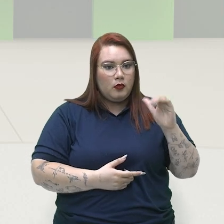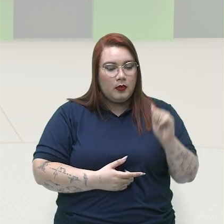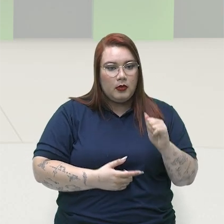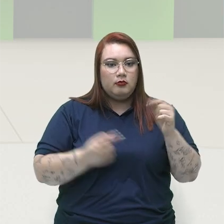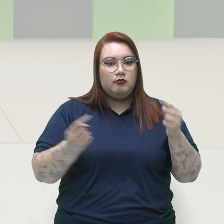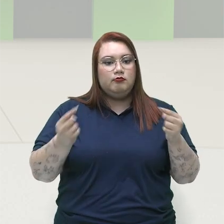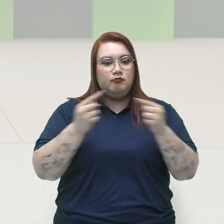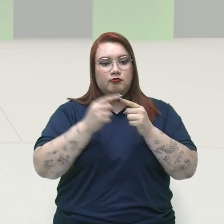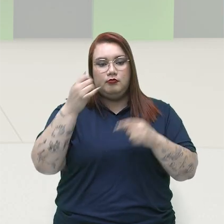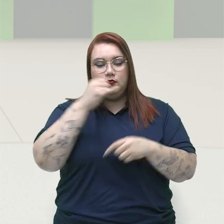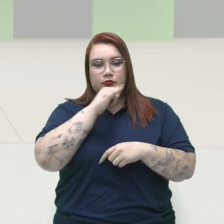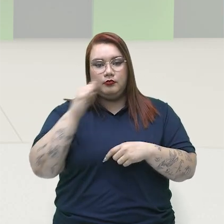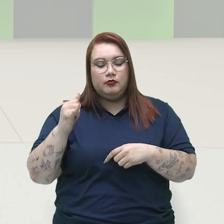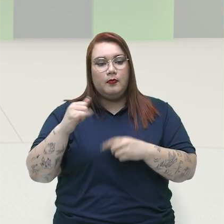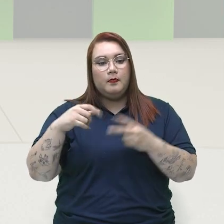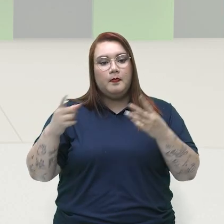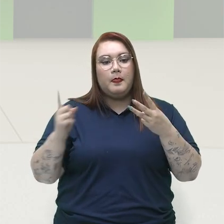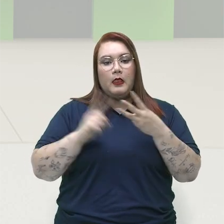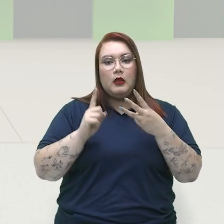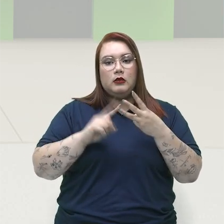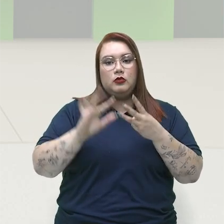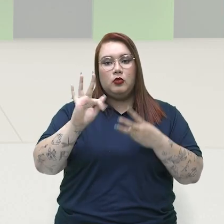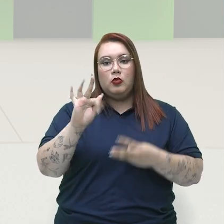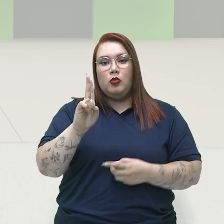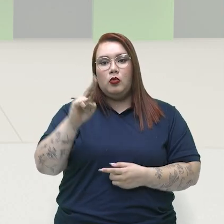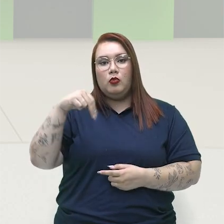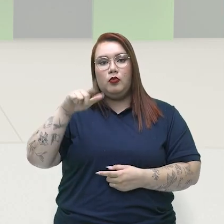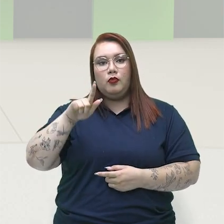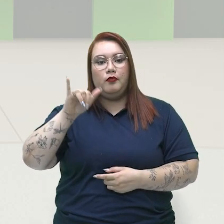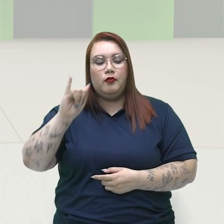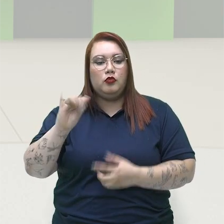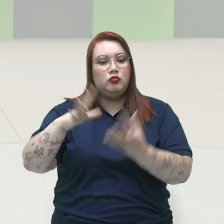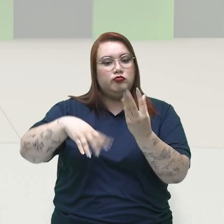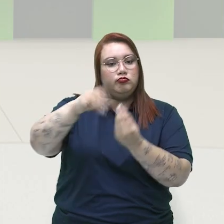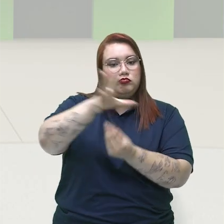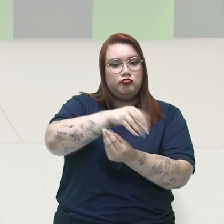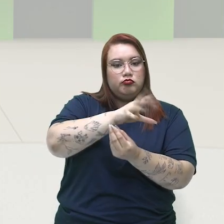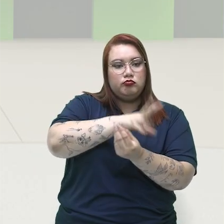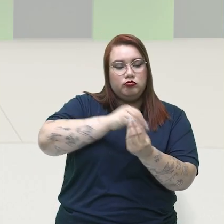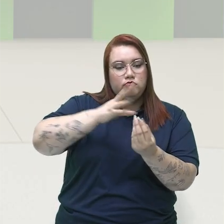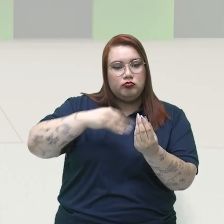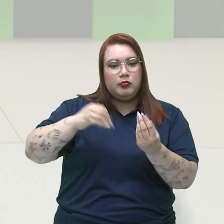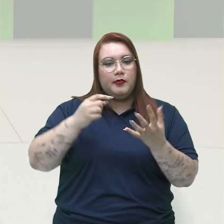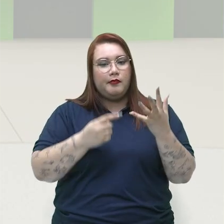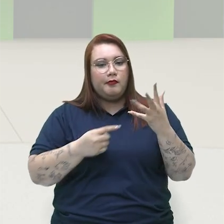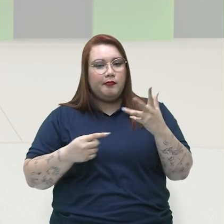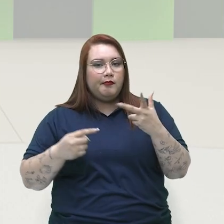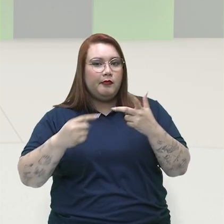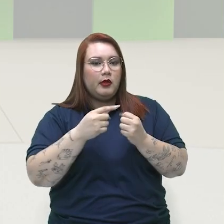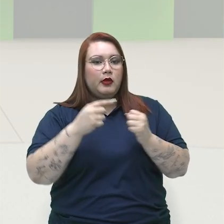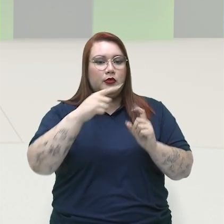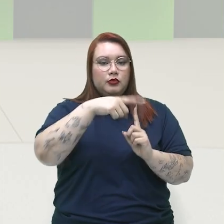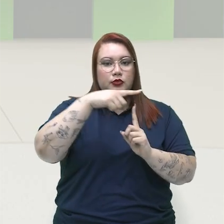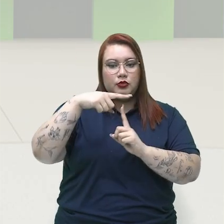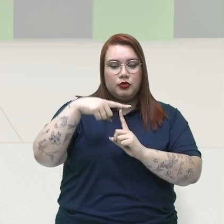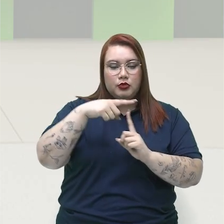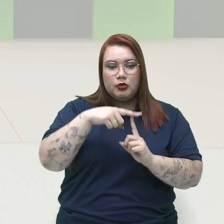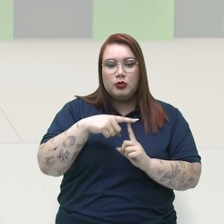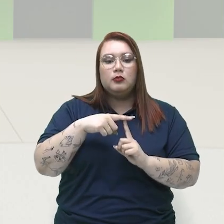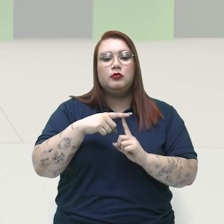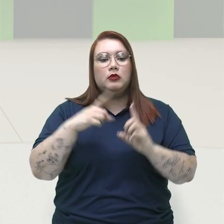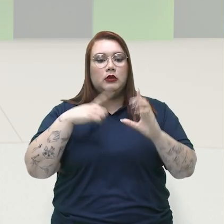sua energia. No fungo são os fungos, né? Ali cogumelos, orelha de pau, são organismos